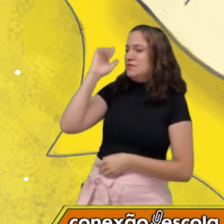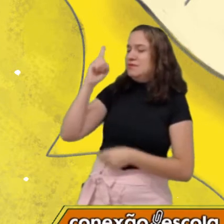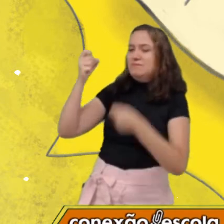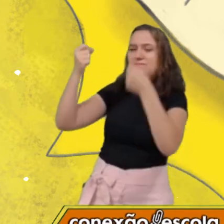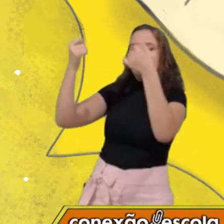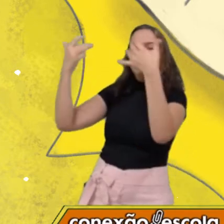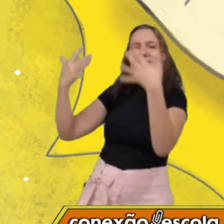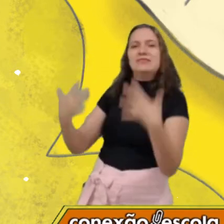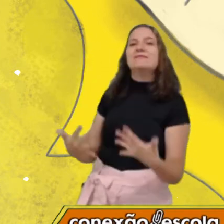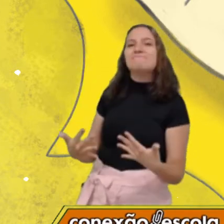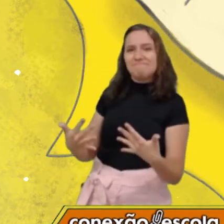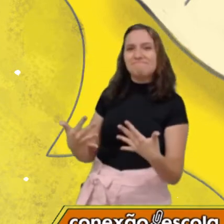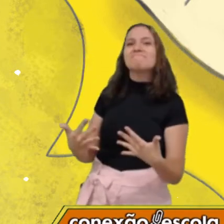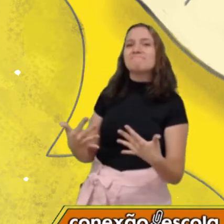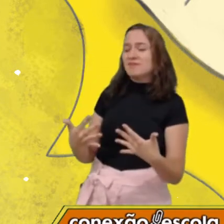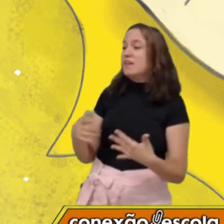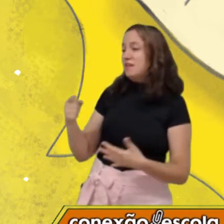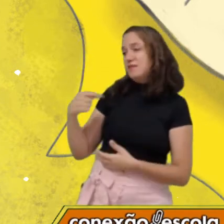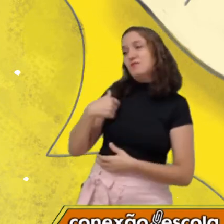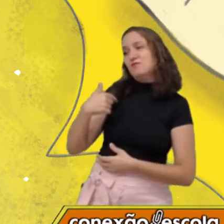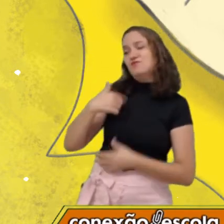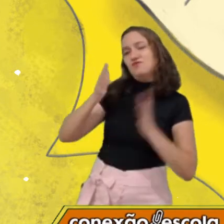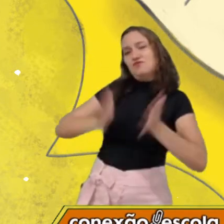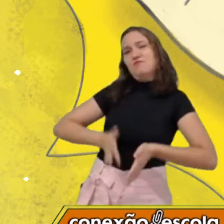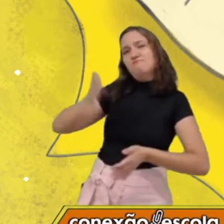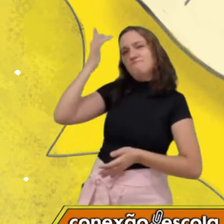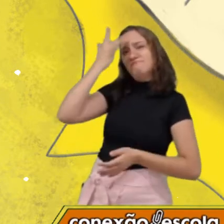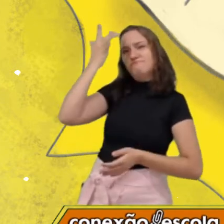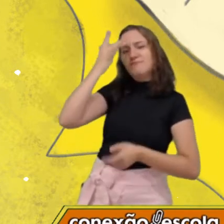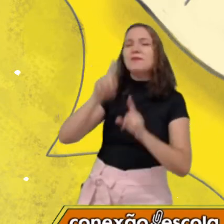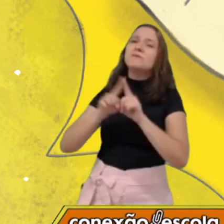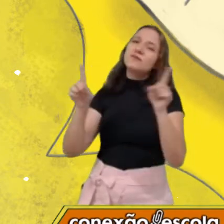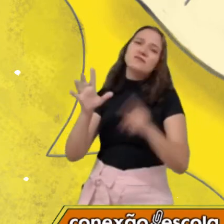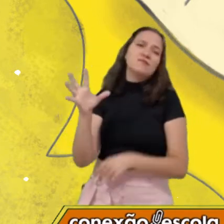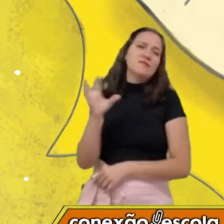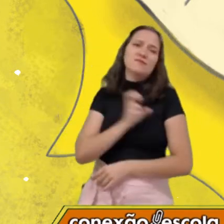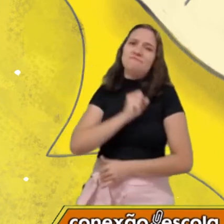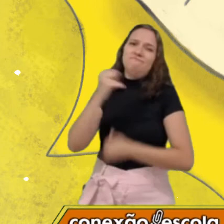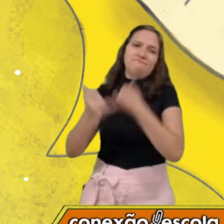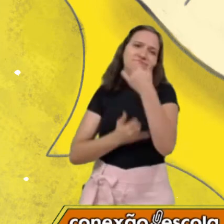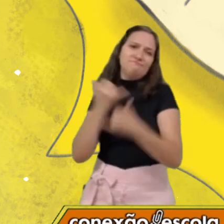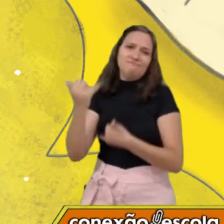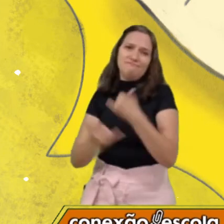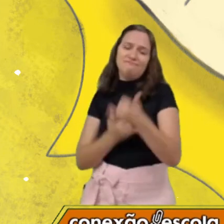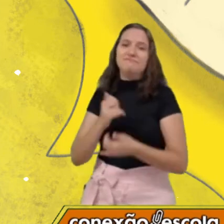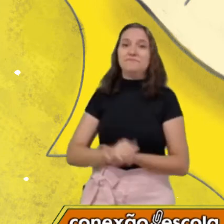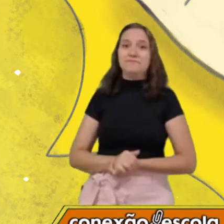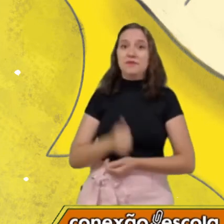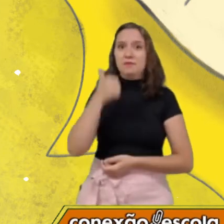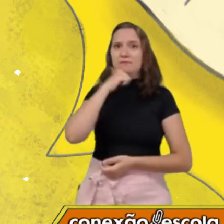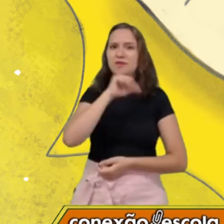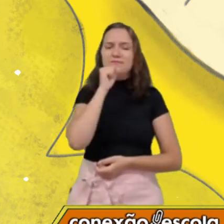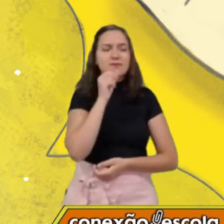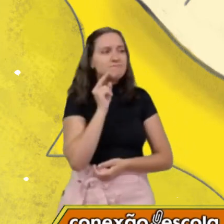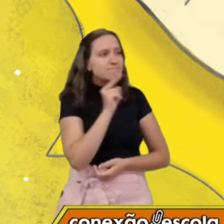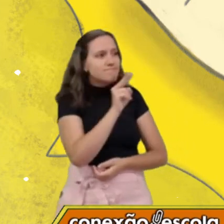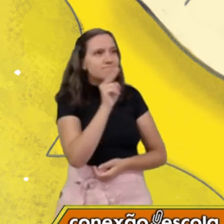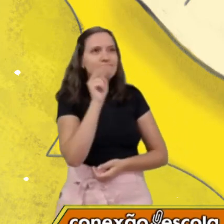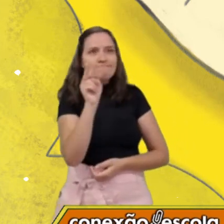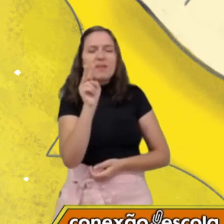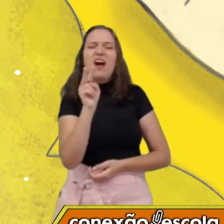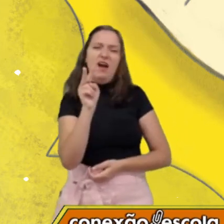explicar que apesar de crescidinho gostava muito de brincar a mamãe nesse